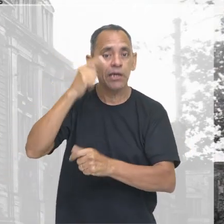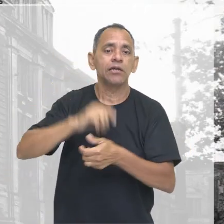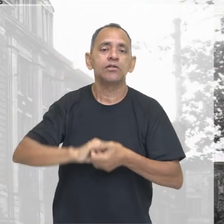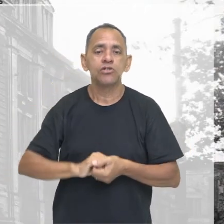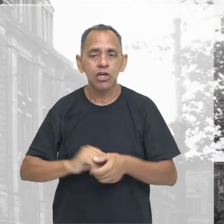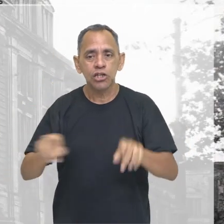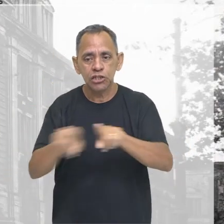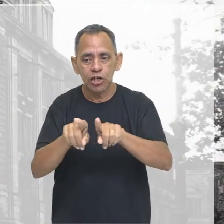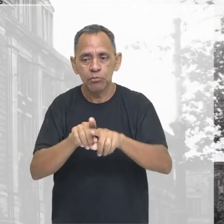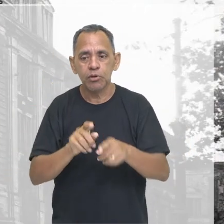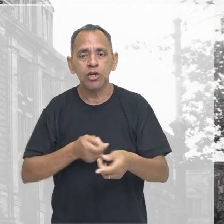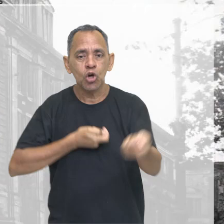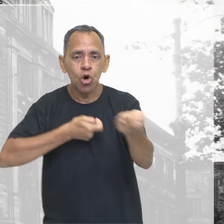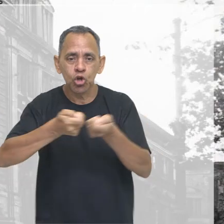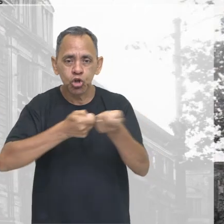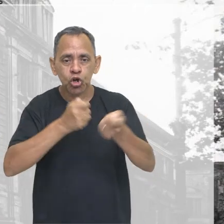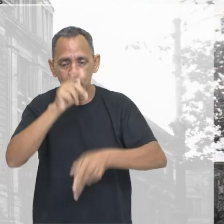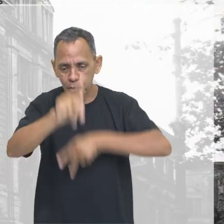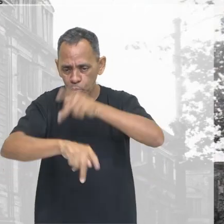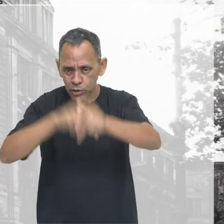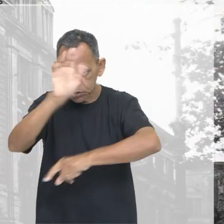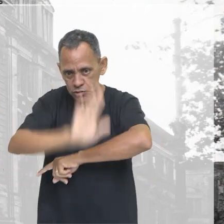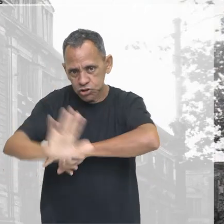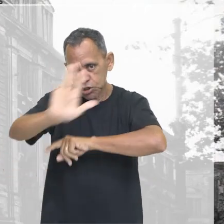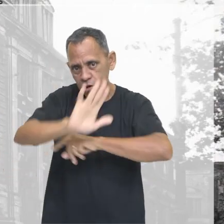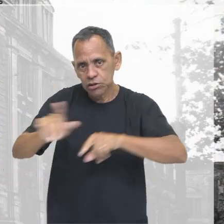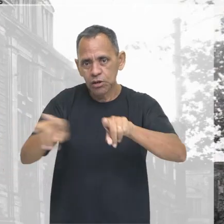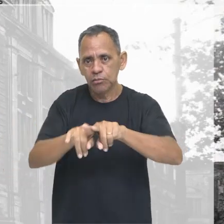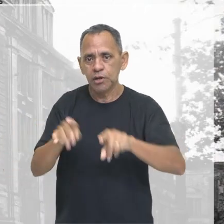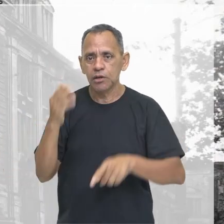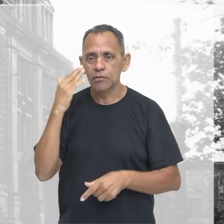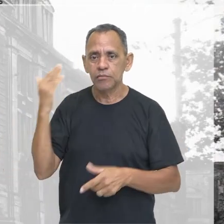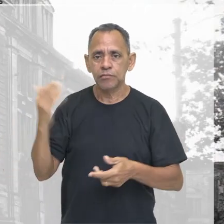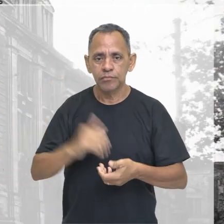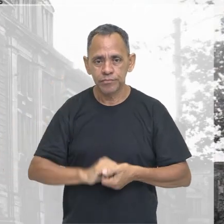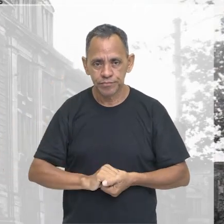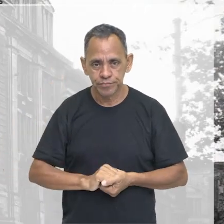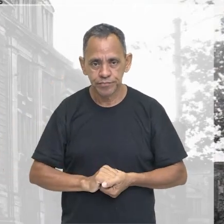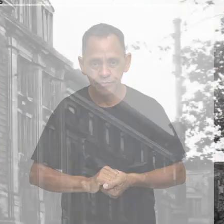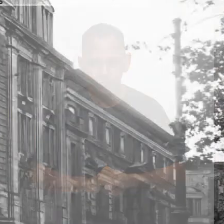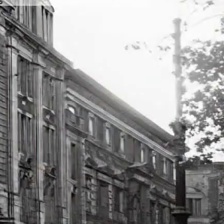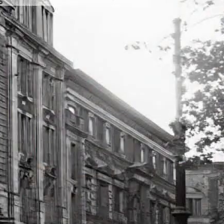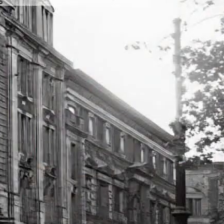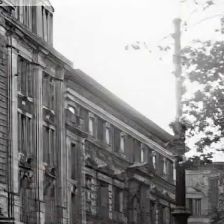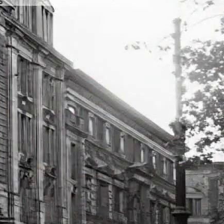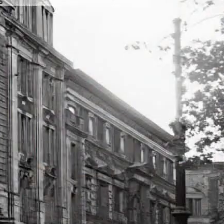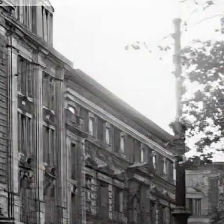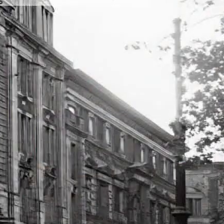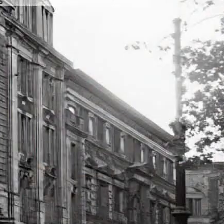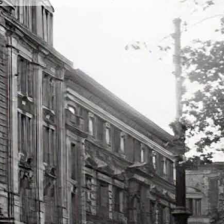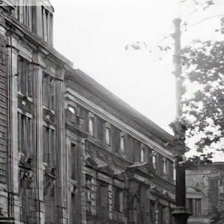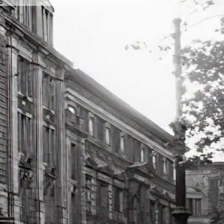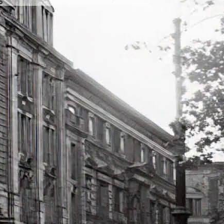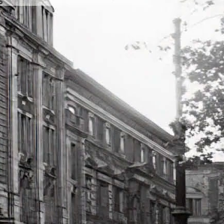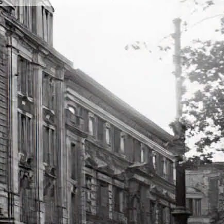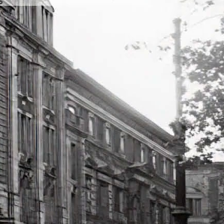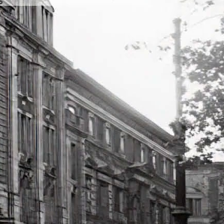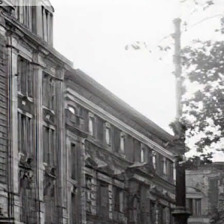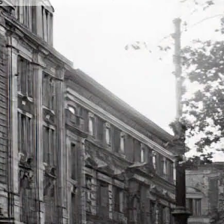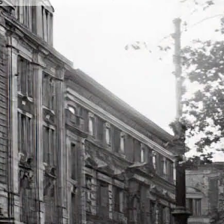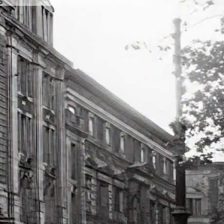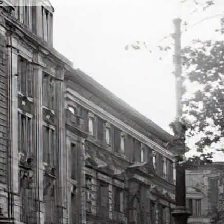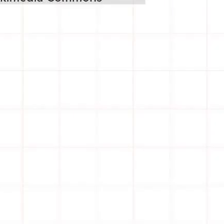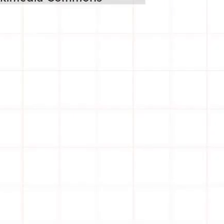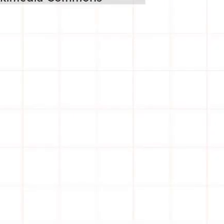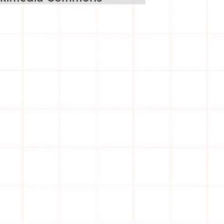geral, certo? Então, vamos lá aos nossos métodos, as políticas, desculpa, do regime nazista através dos